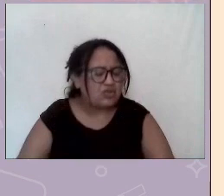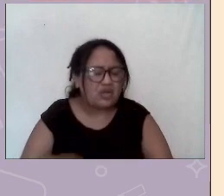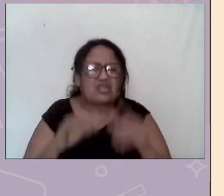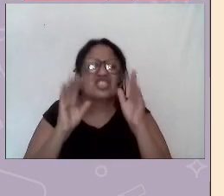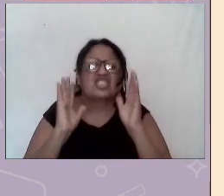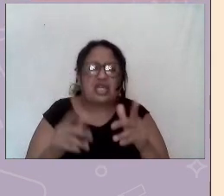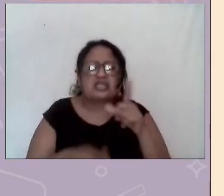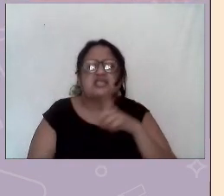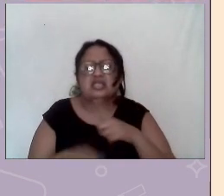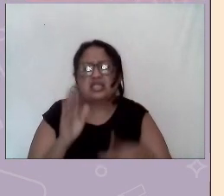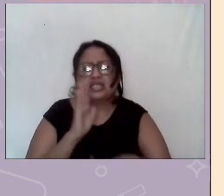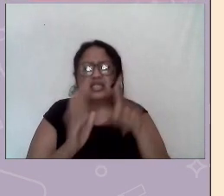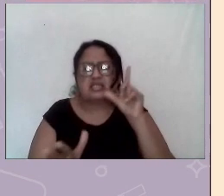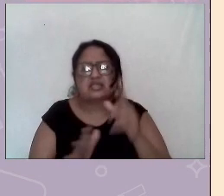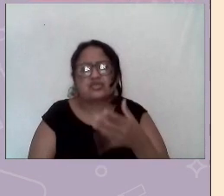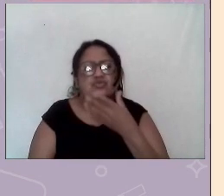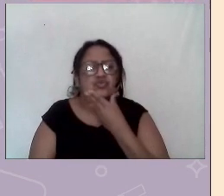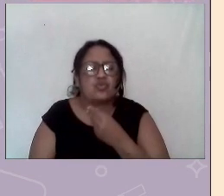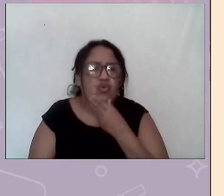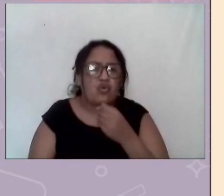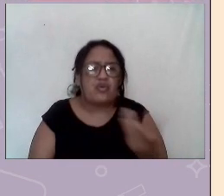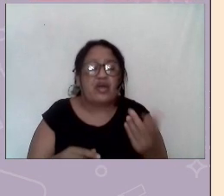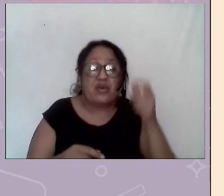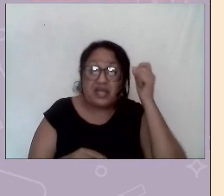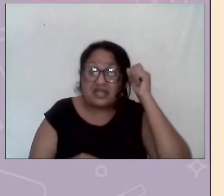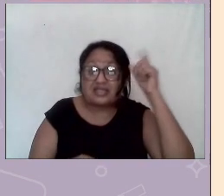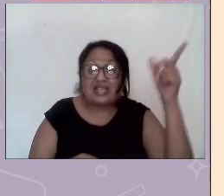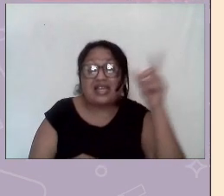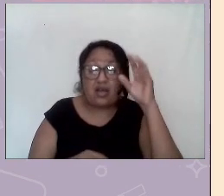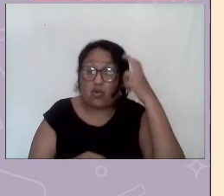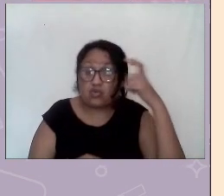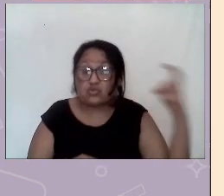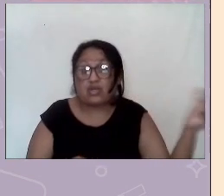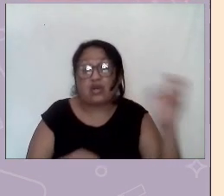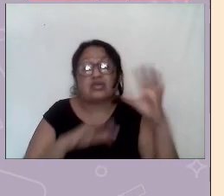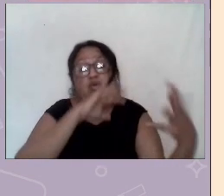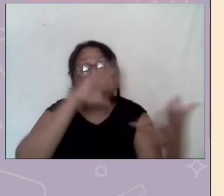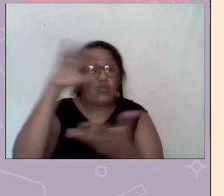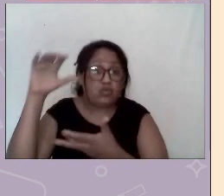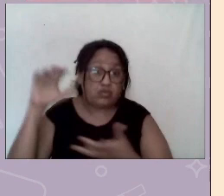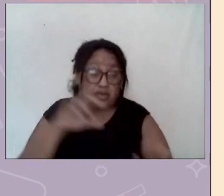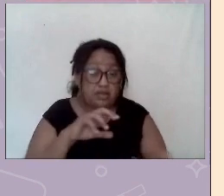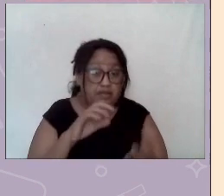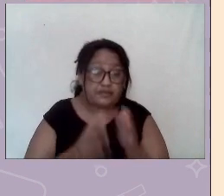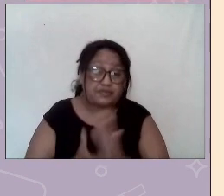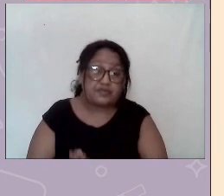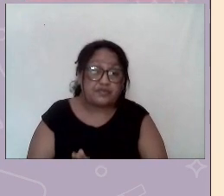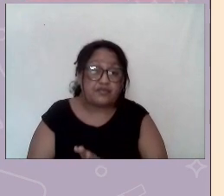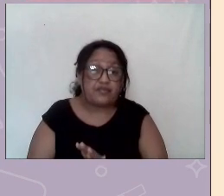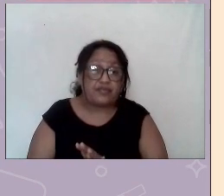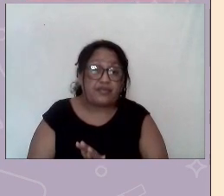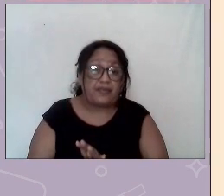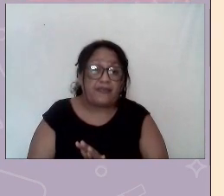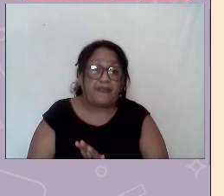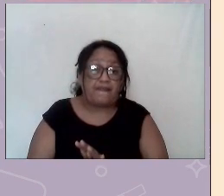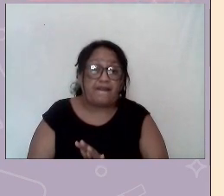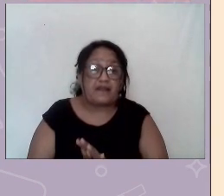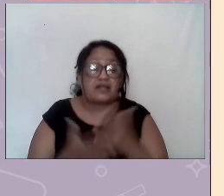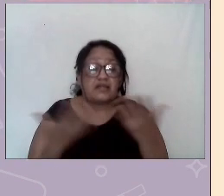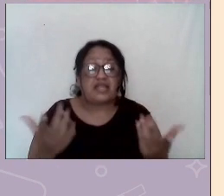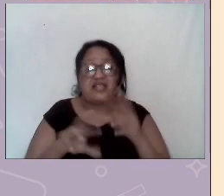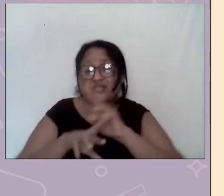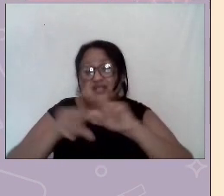mas uma invenção cultural uma invenção da humanidade em várias regiões do mundo